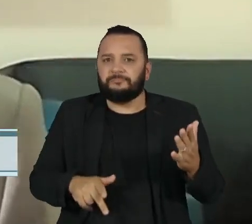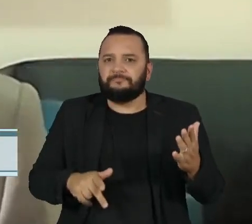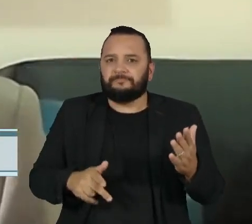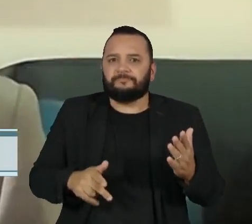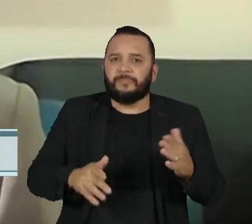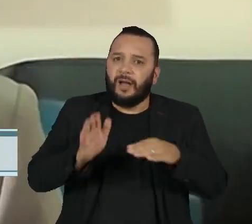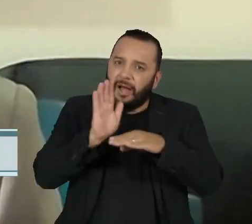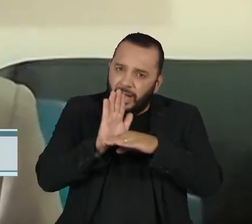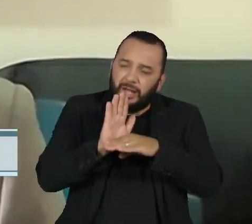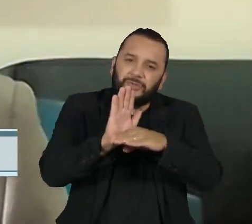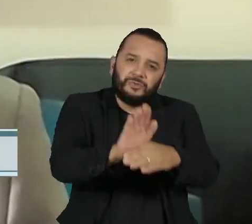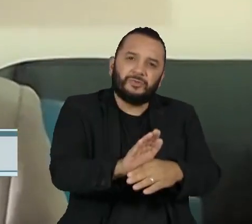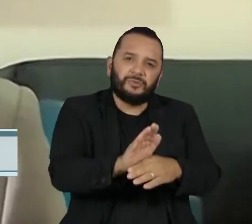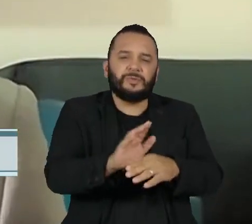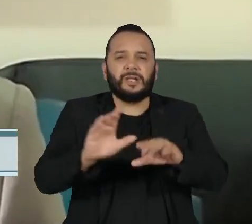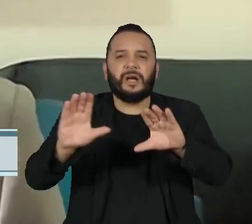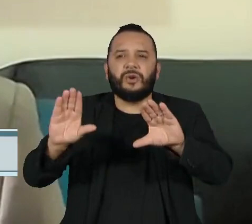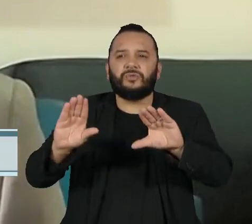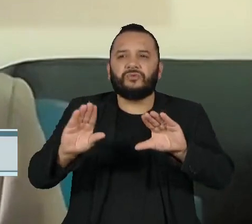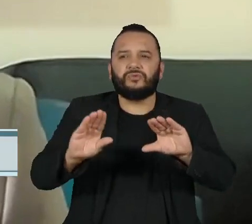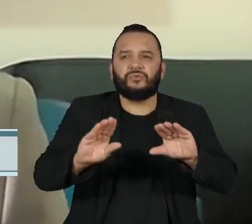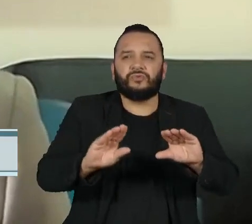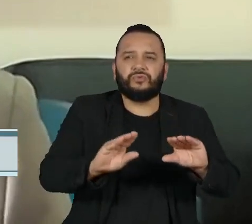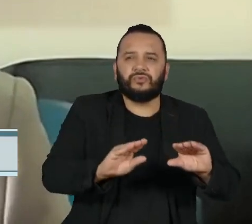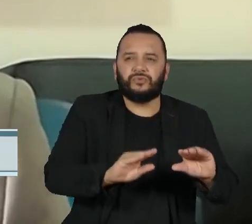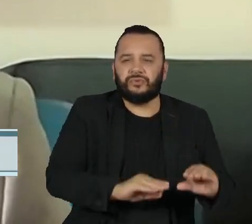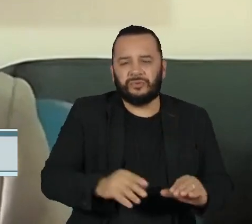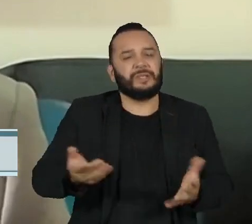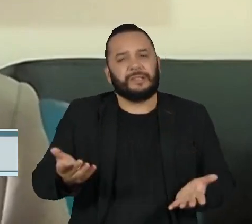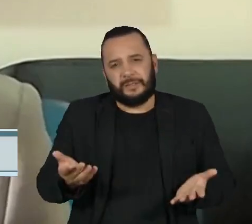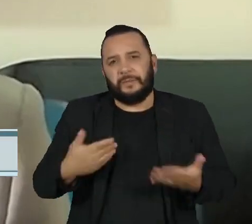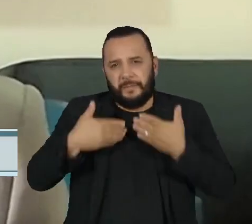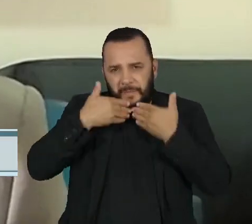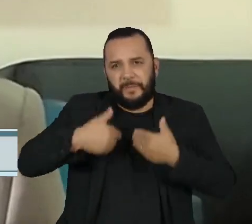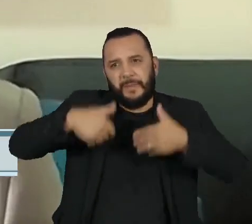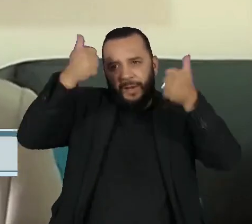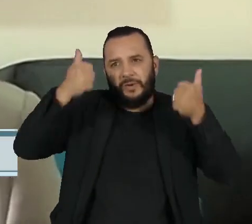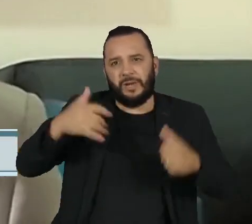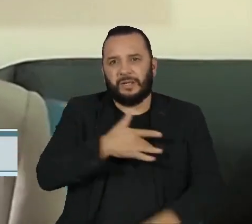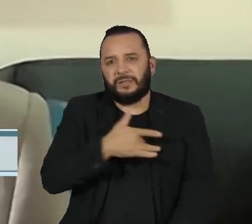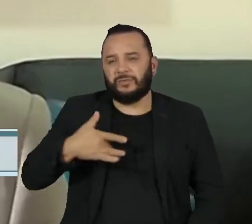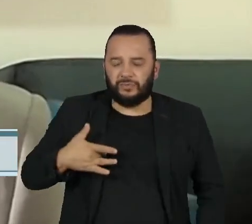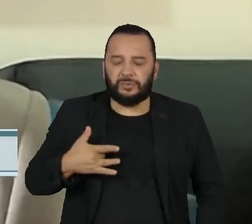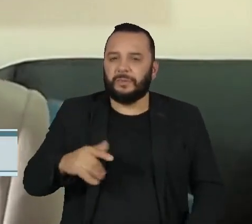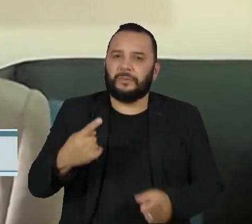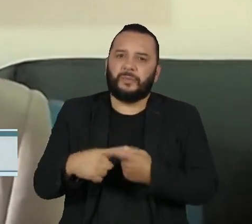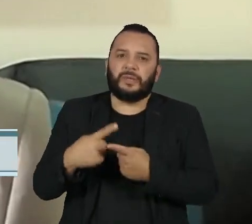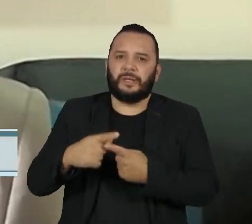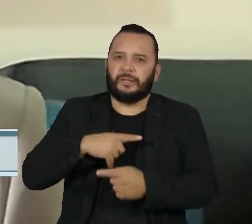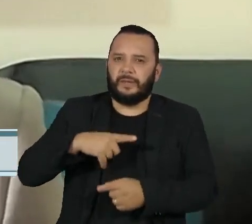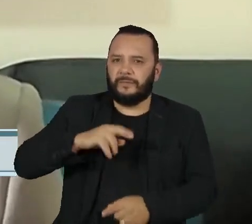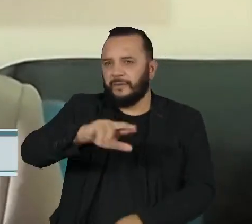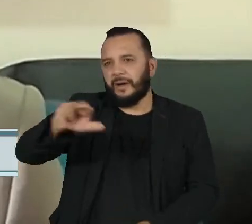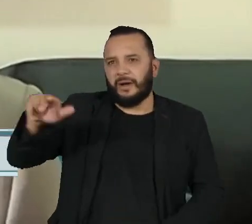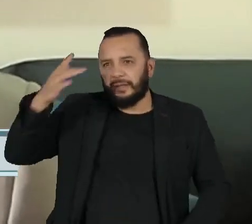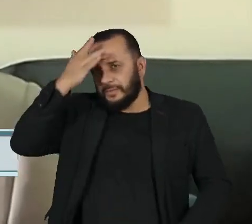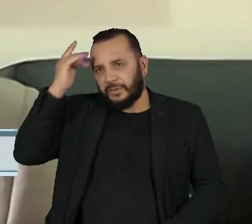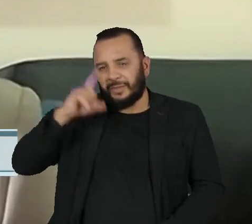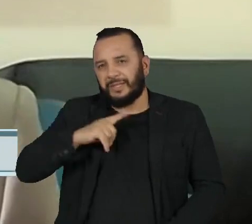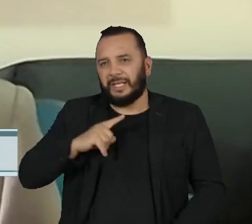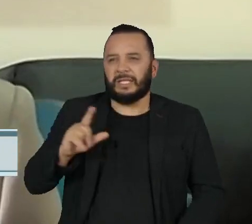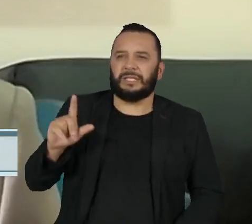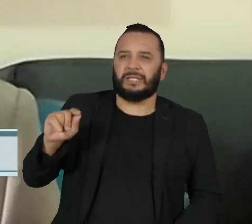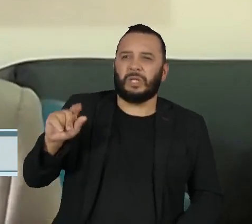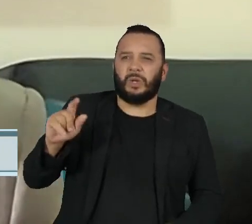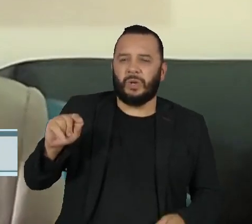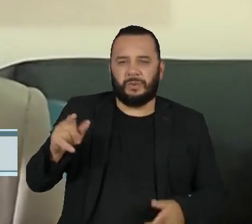dar conta dos sintomas, de melhorar esses quadros, uma grande parcela da população que apresenta esse sintoma. Por outro